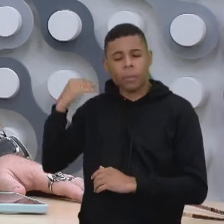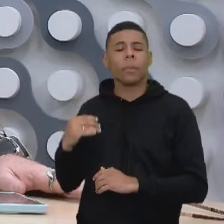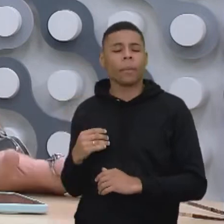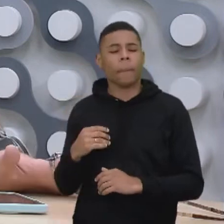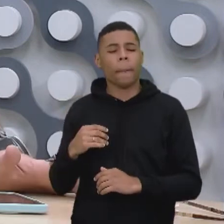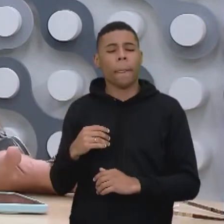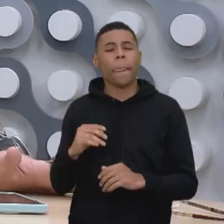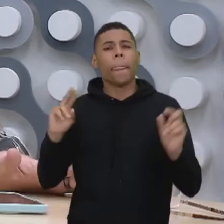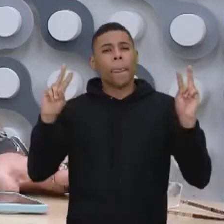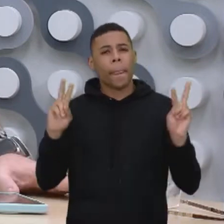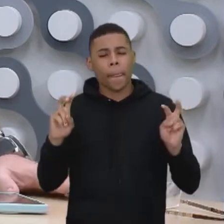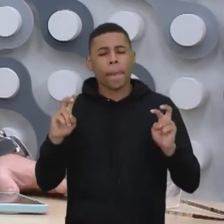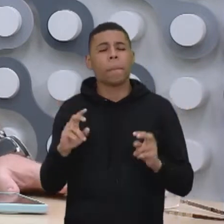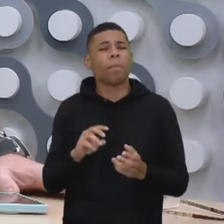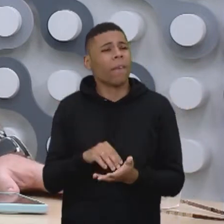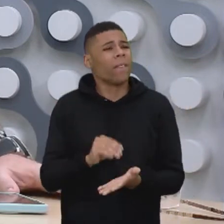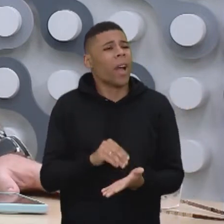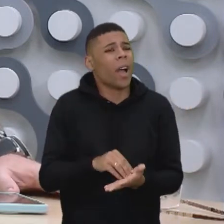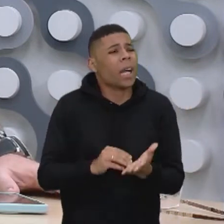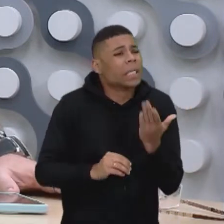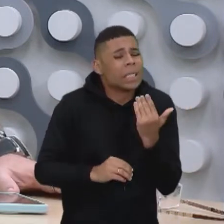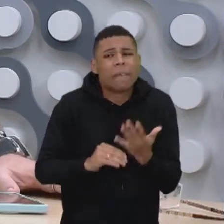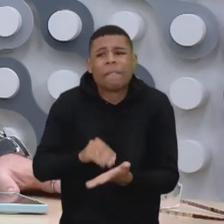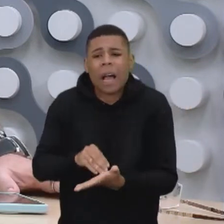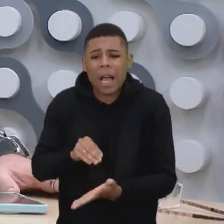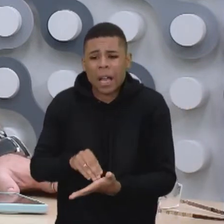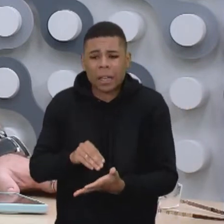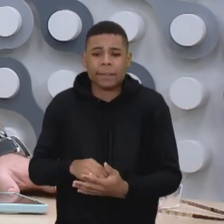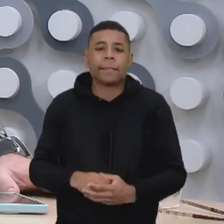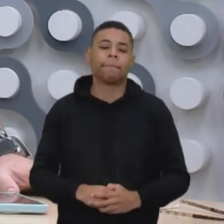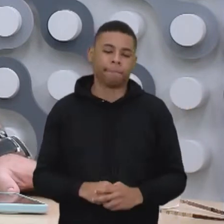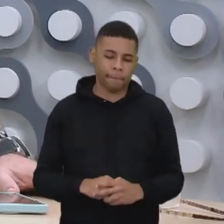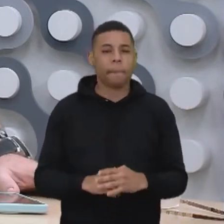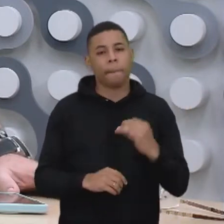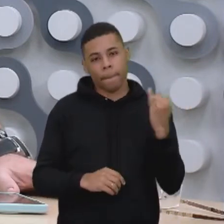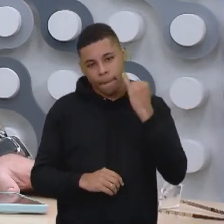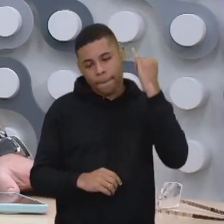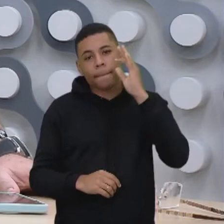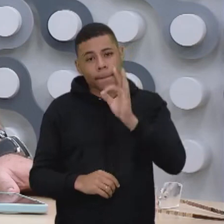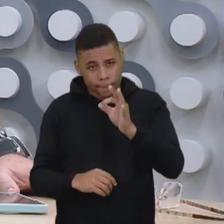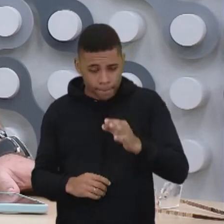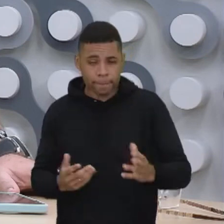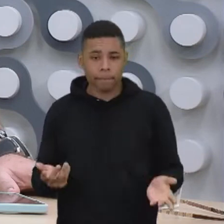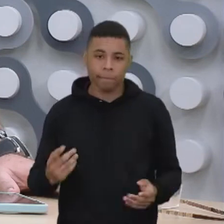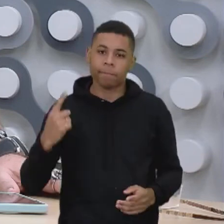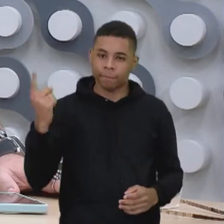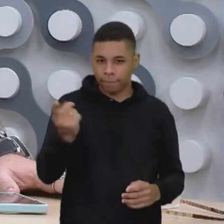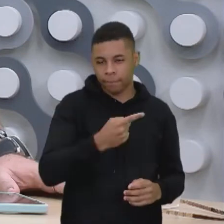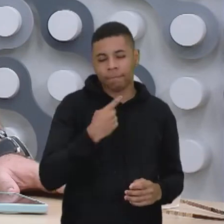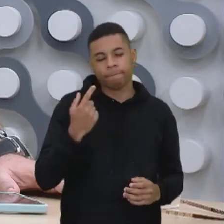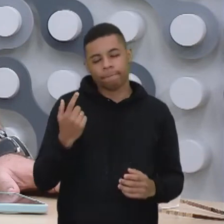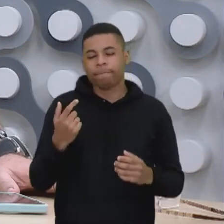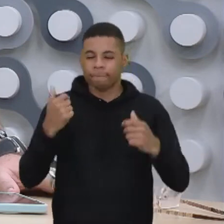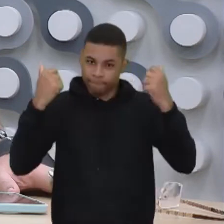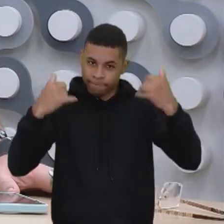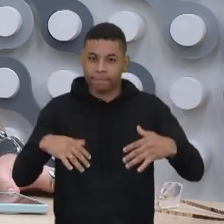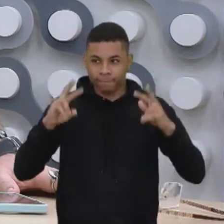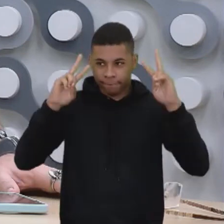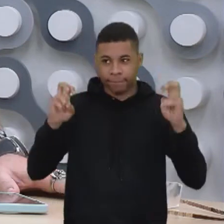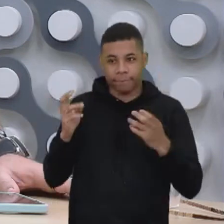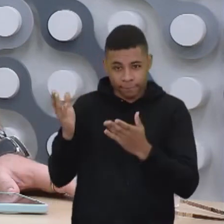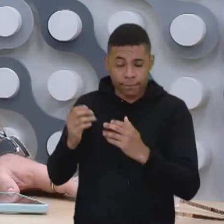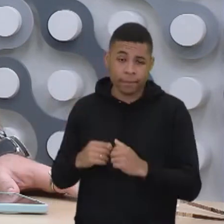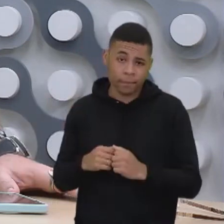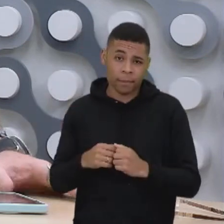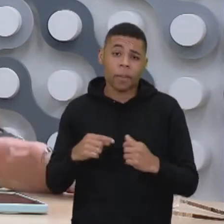aí da falta de alimentação. Então é importante, né, a gente destacar isso,